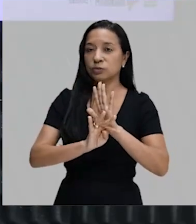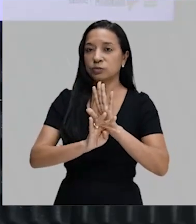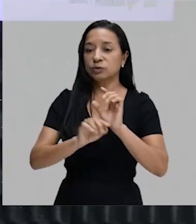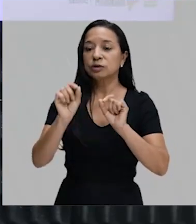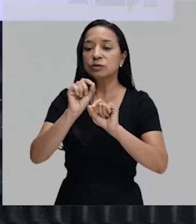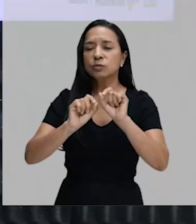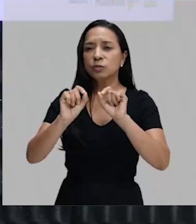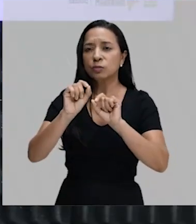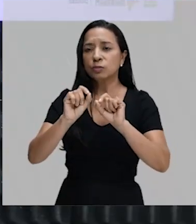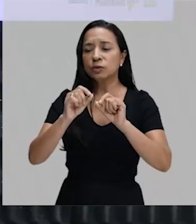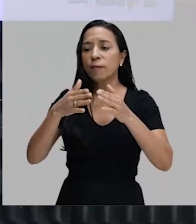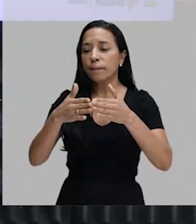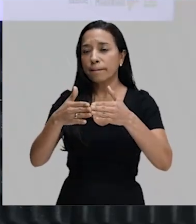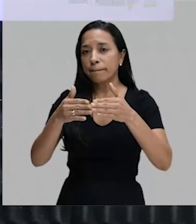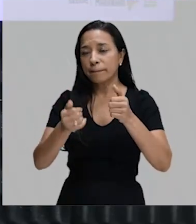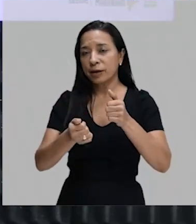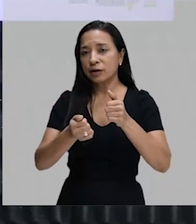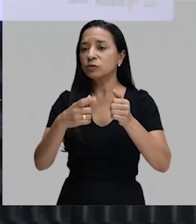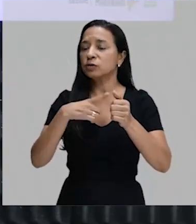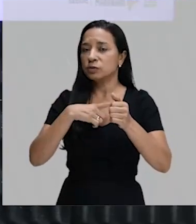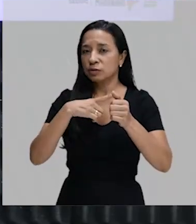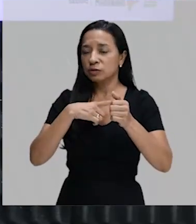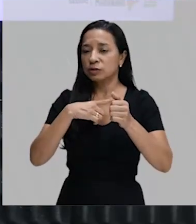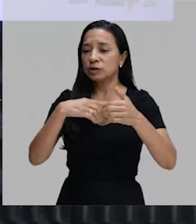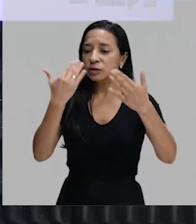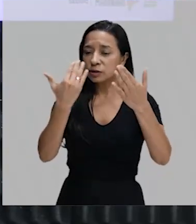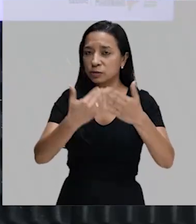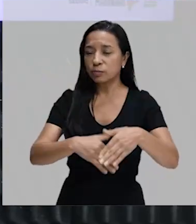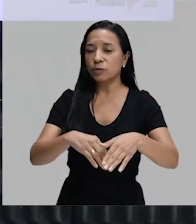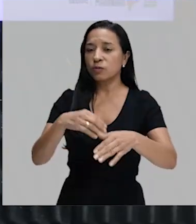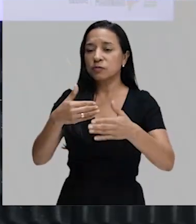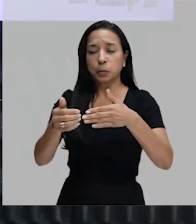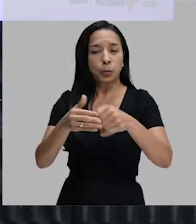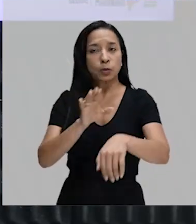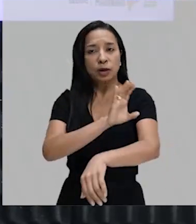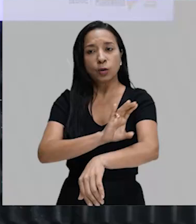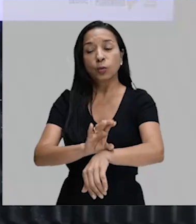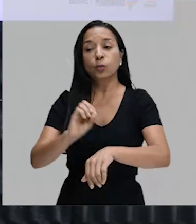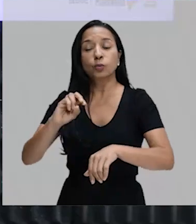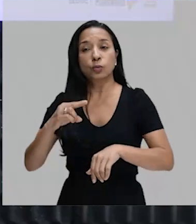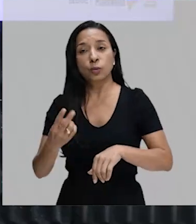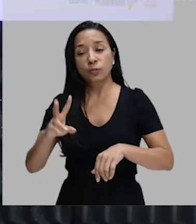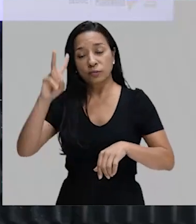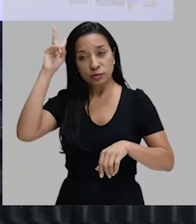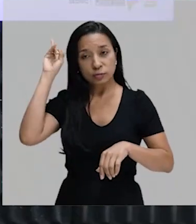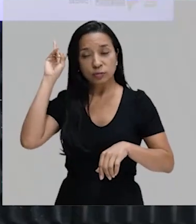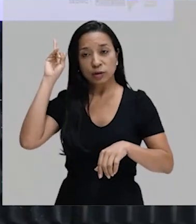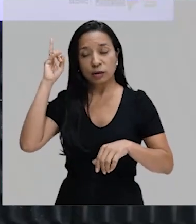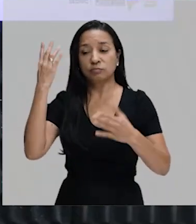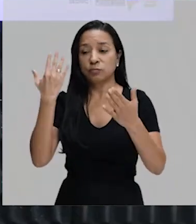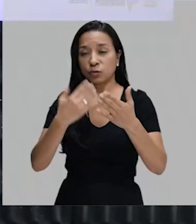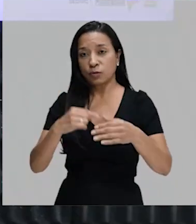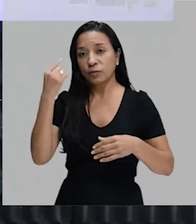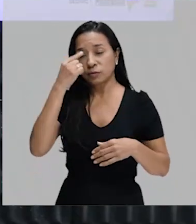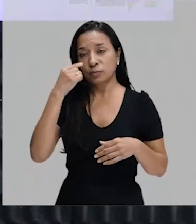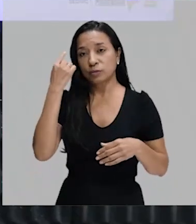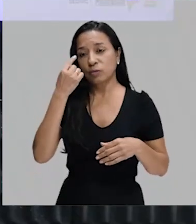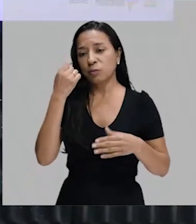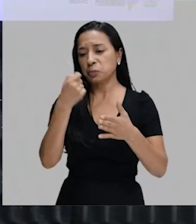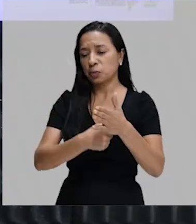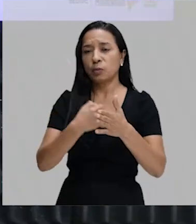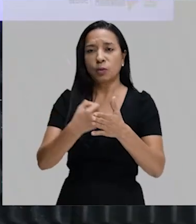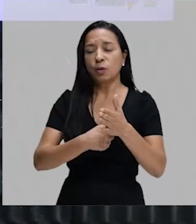o que pede sempre as provas de espanhol de qualquer concurso ou de qualquer vestibular, tá? Eles não cobram muito a